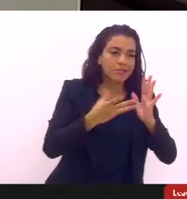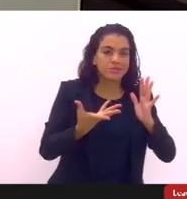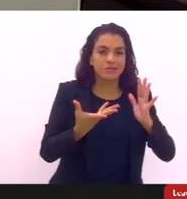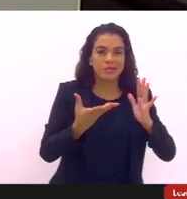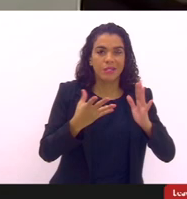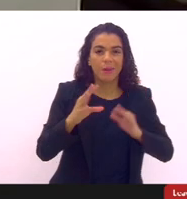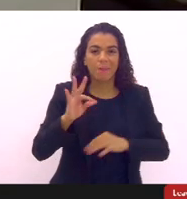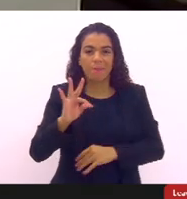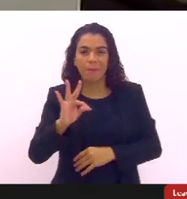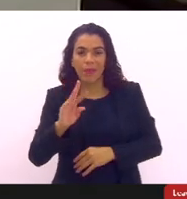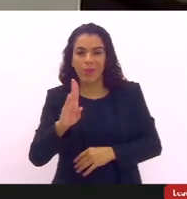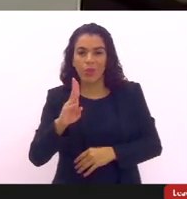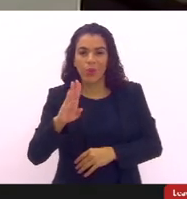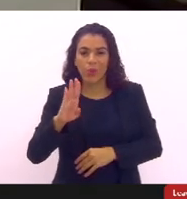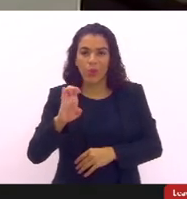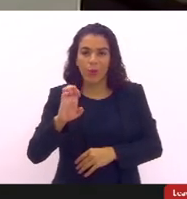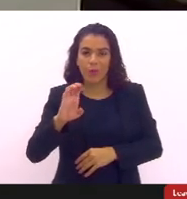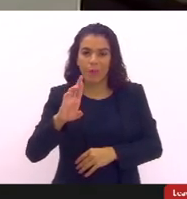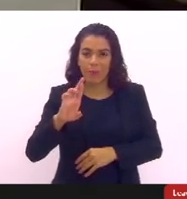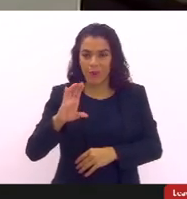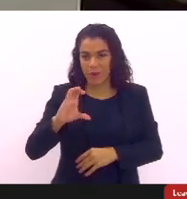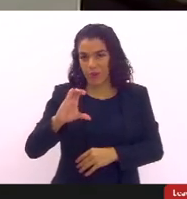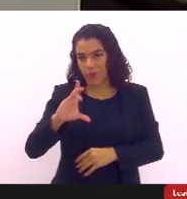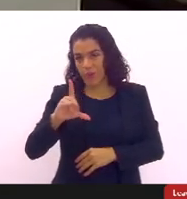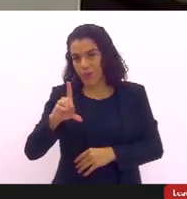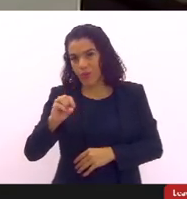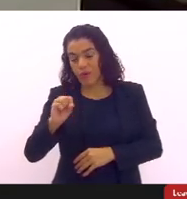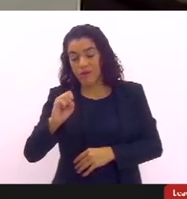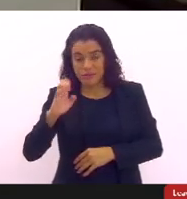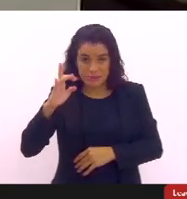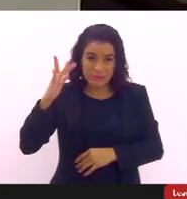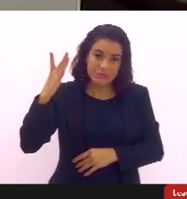para tuberculose? Então, assim, se não